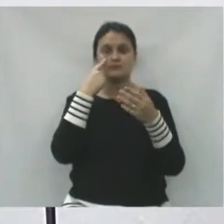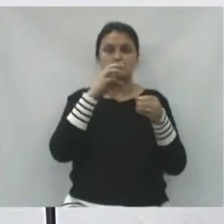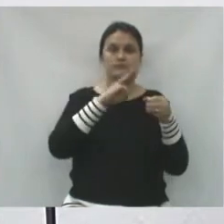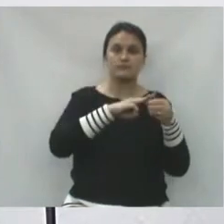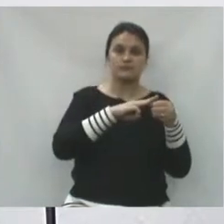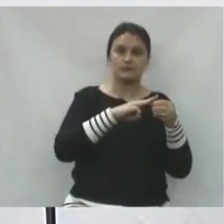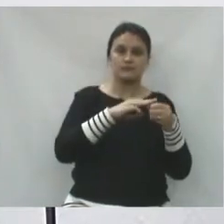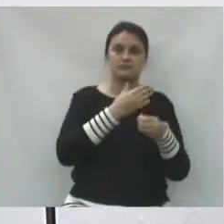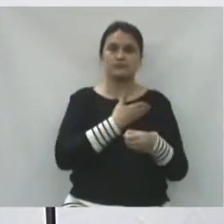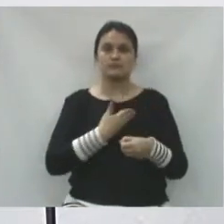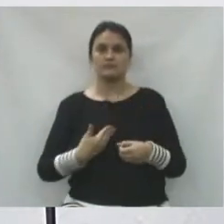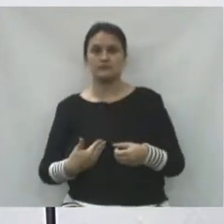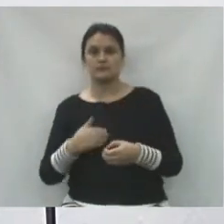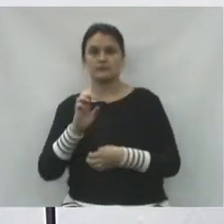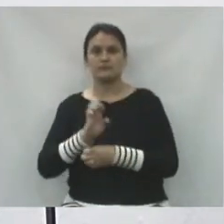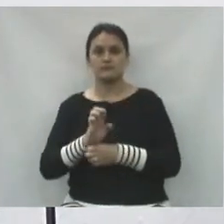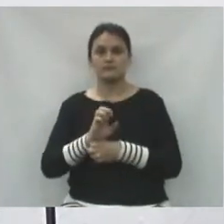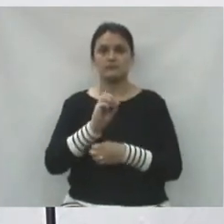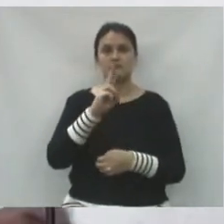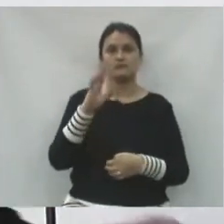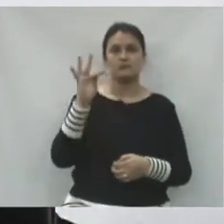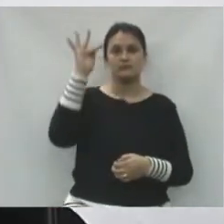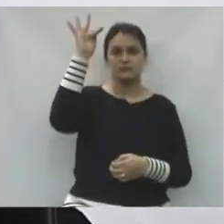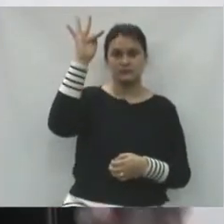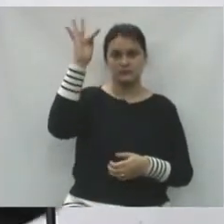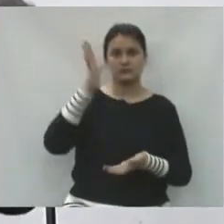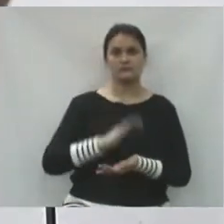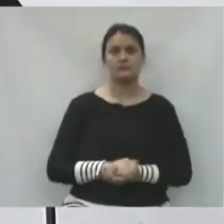determinado município com governos estaduais e federal.